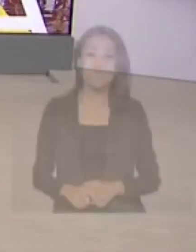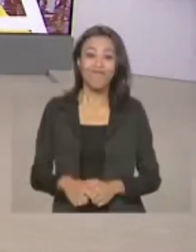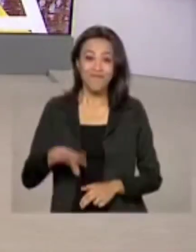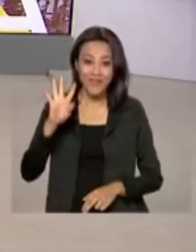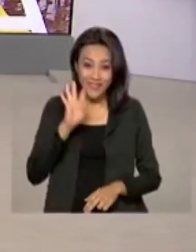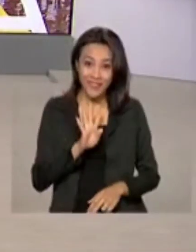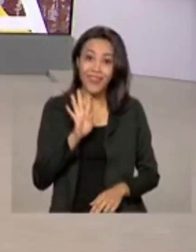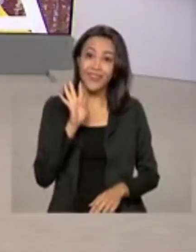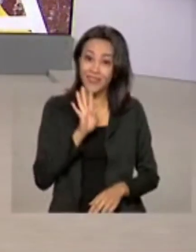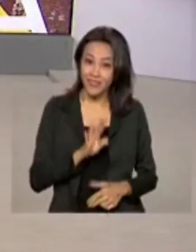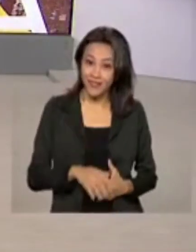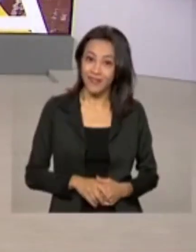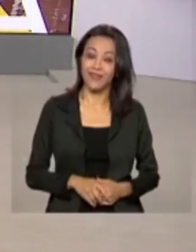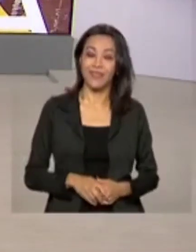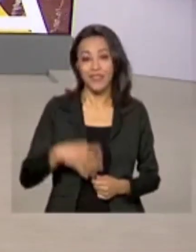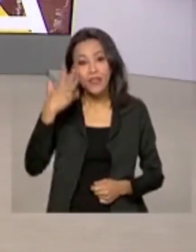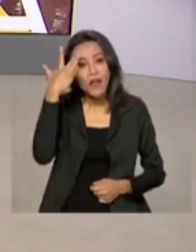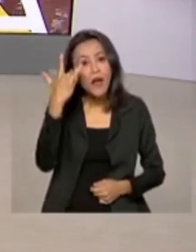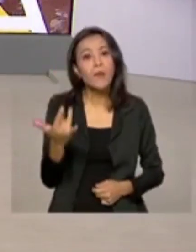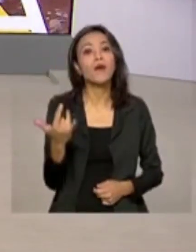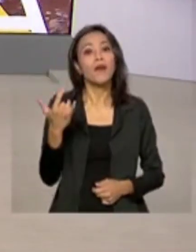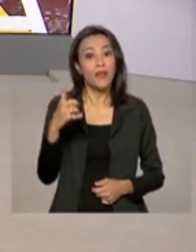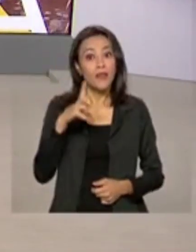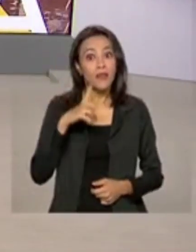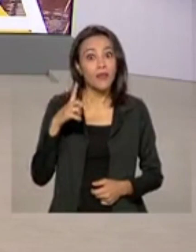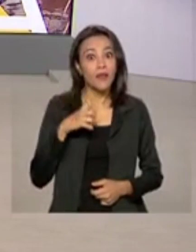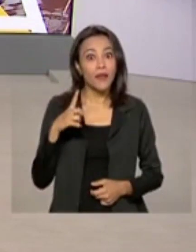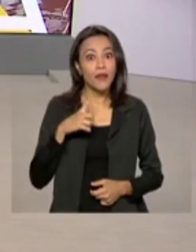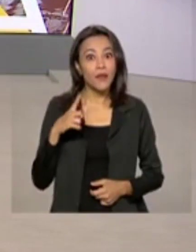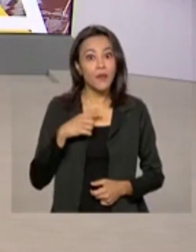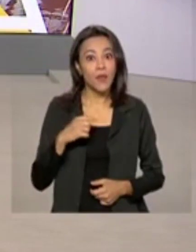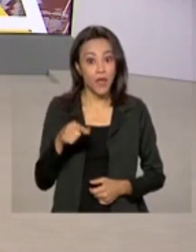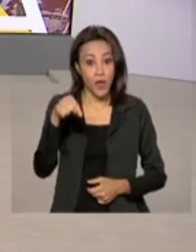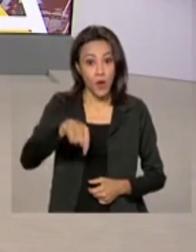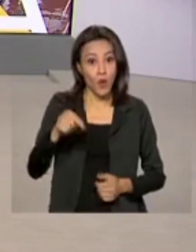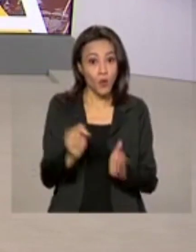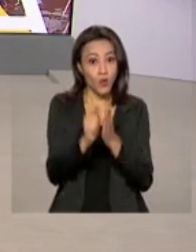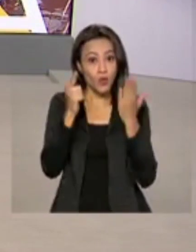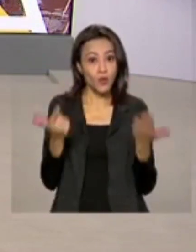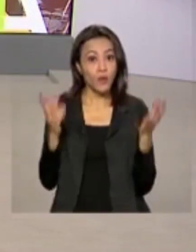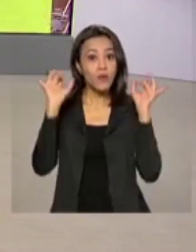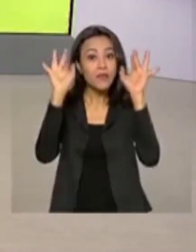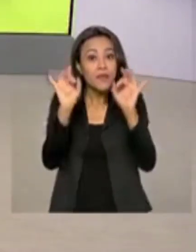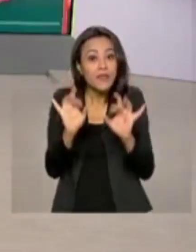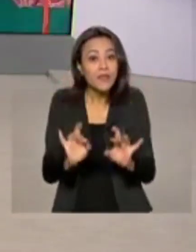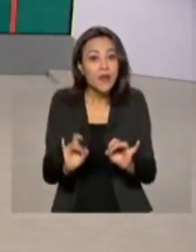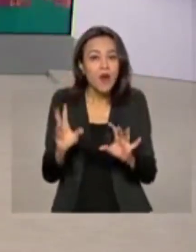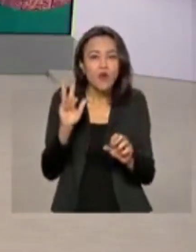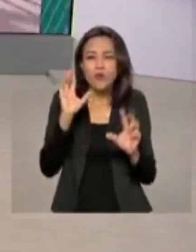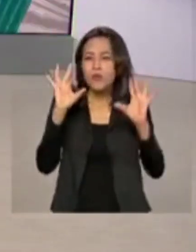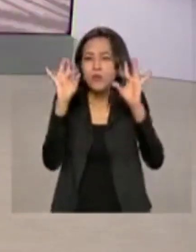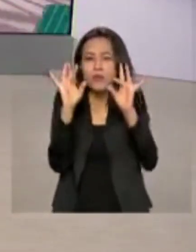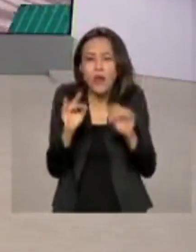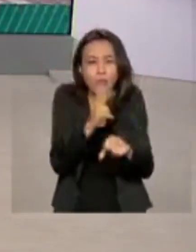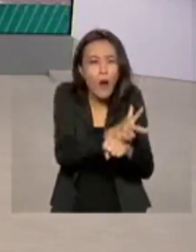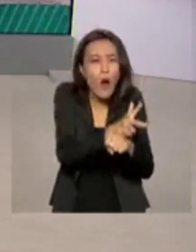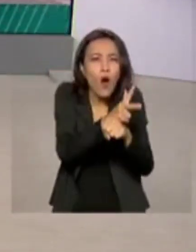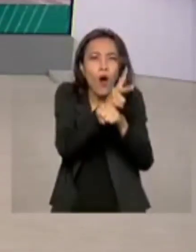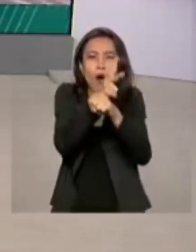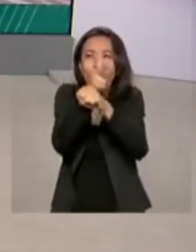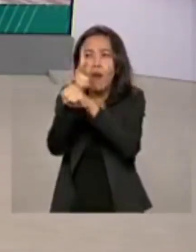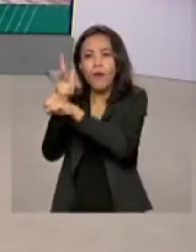Legal, né? E amanhã a gente tem um Brasil em Dia especial com a cobertura de todos os detalhes da comemoração